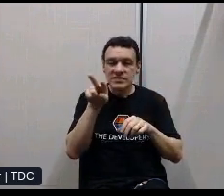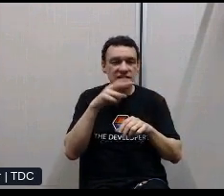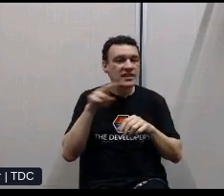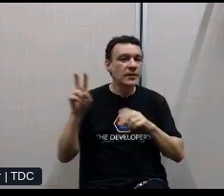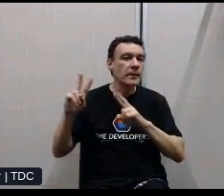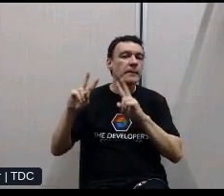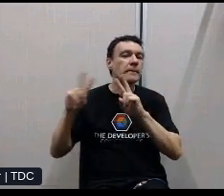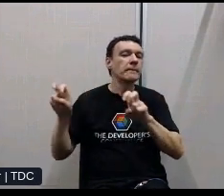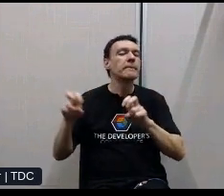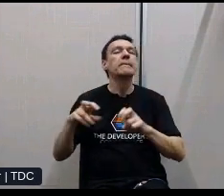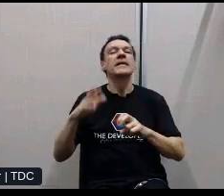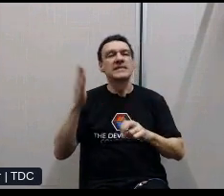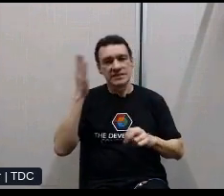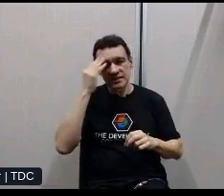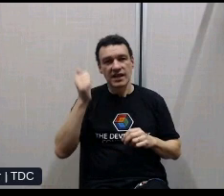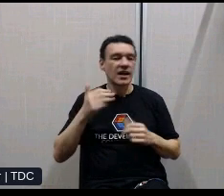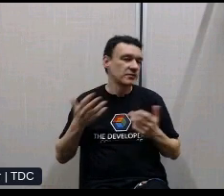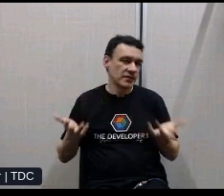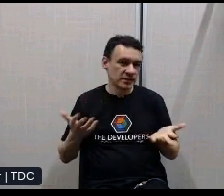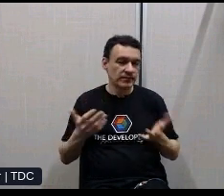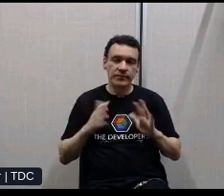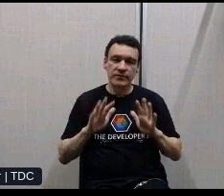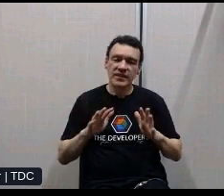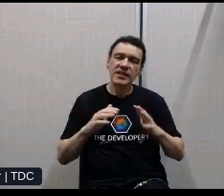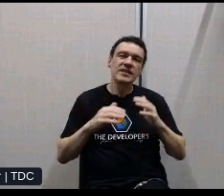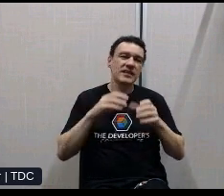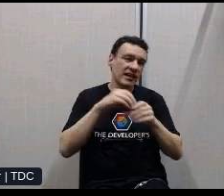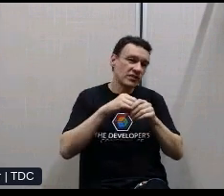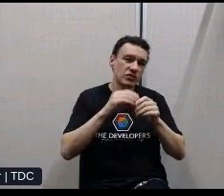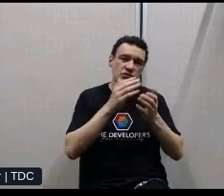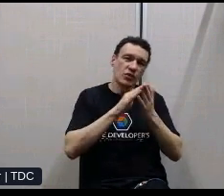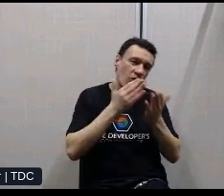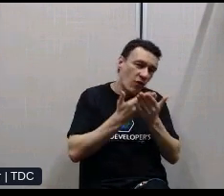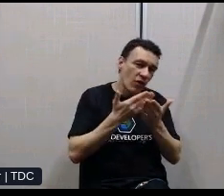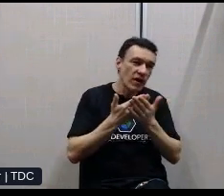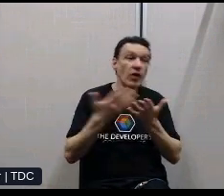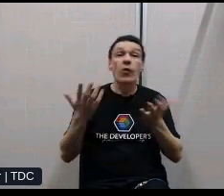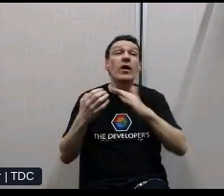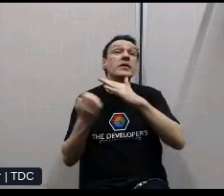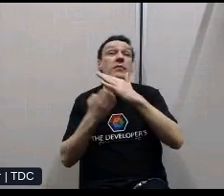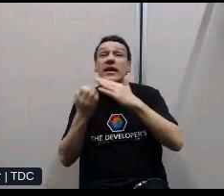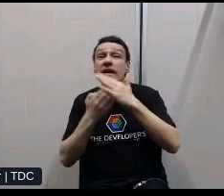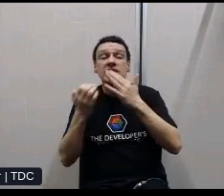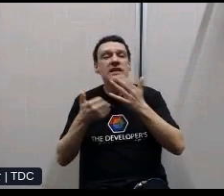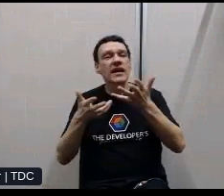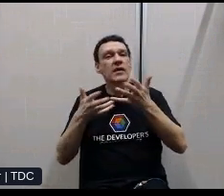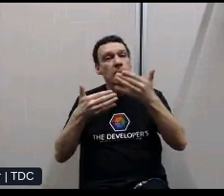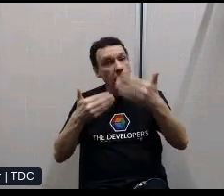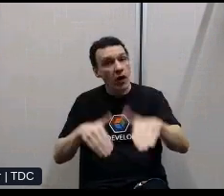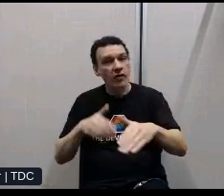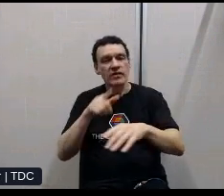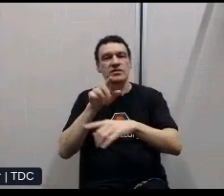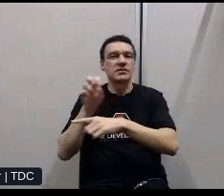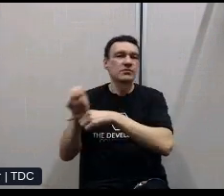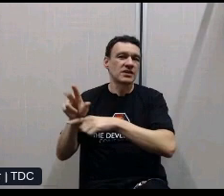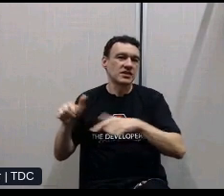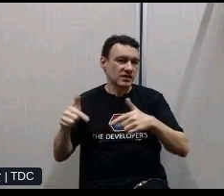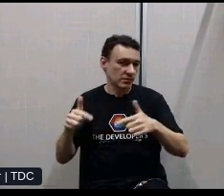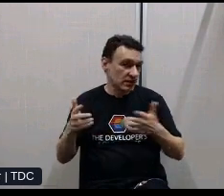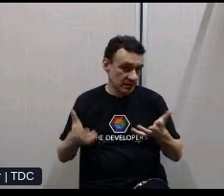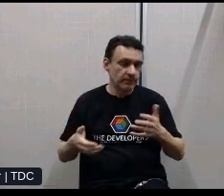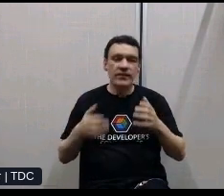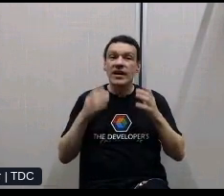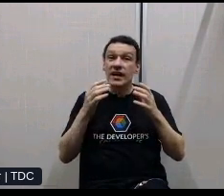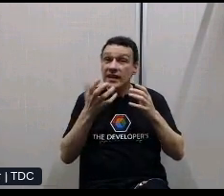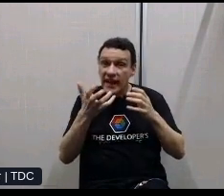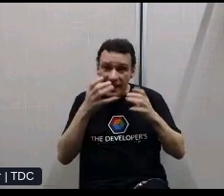empresa que vai oferecer uma prova e assim por diante. Então, tem aí também mais detalhes através do QR Code. O